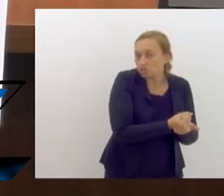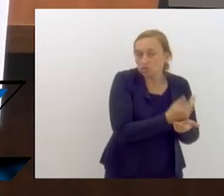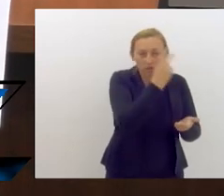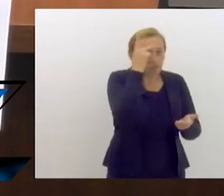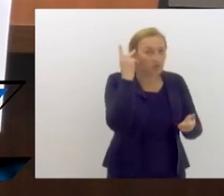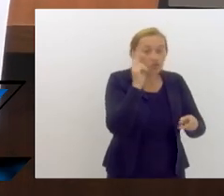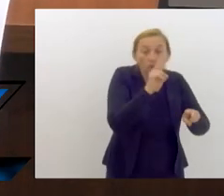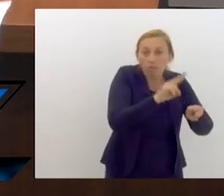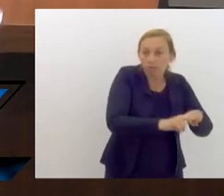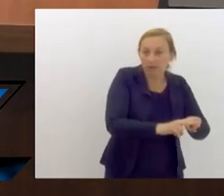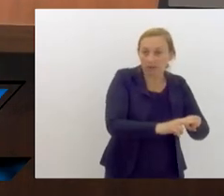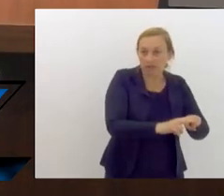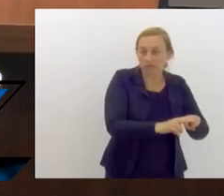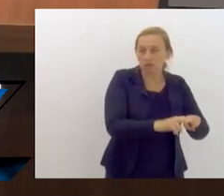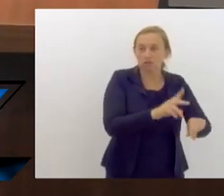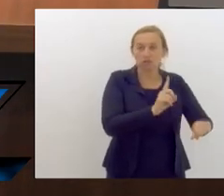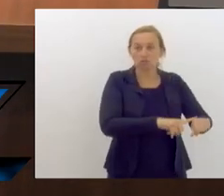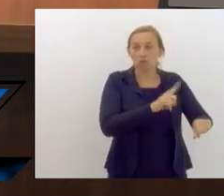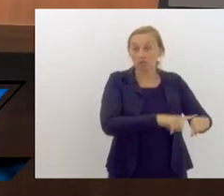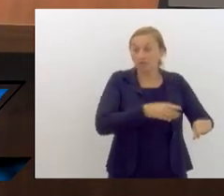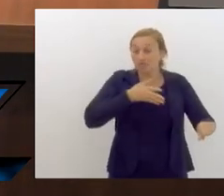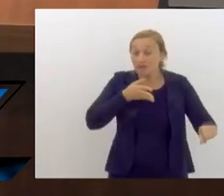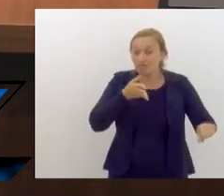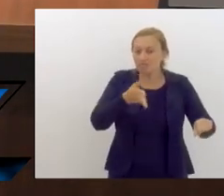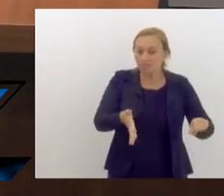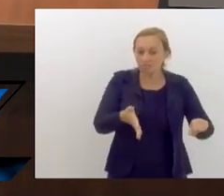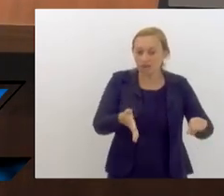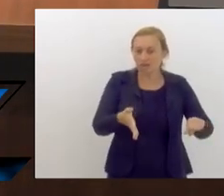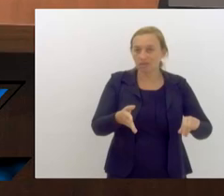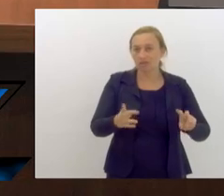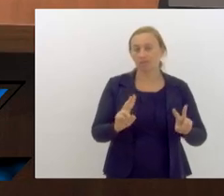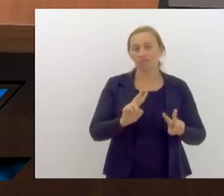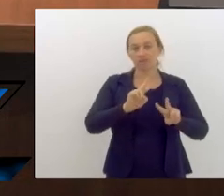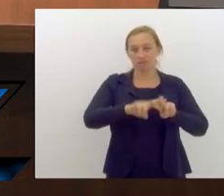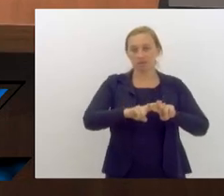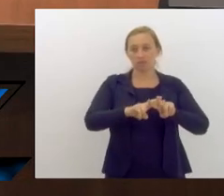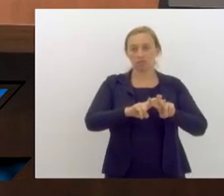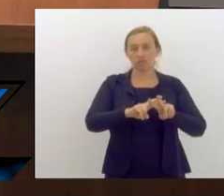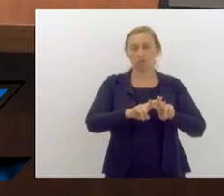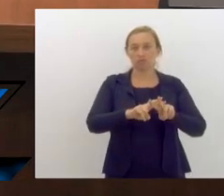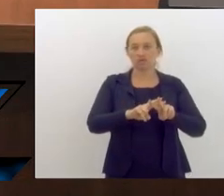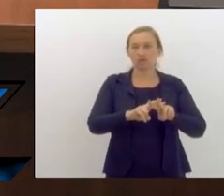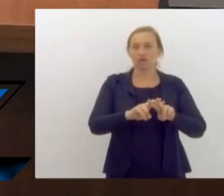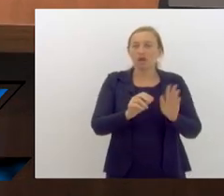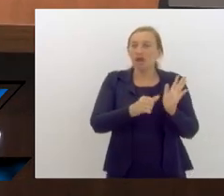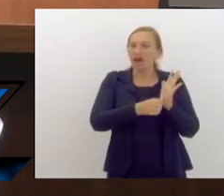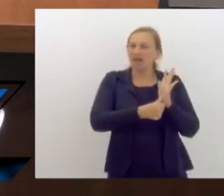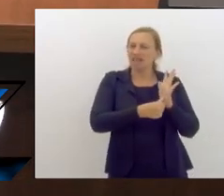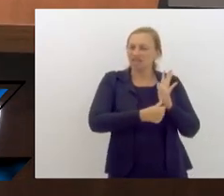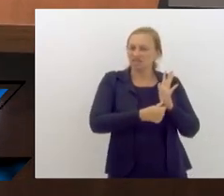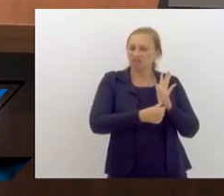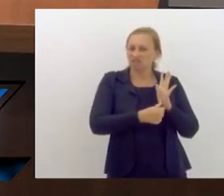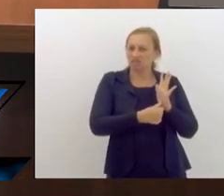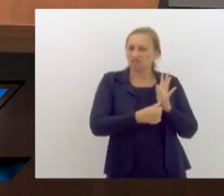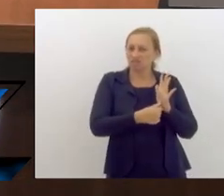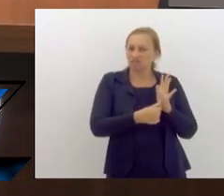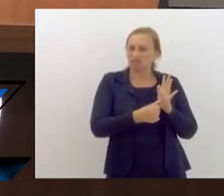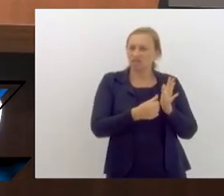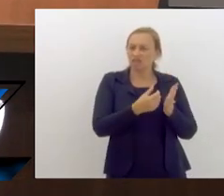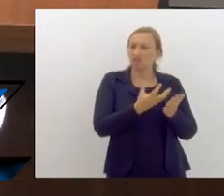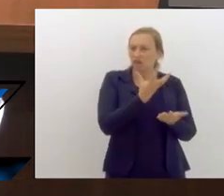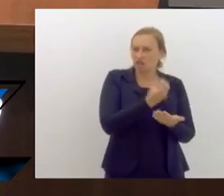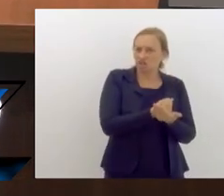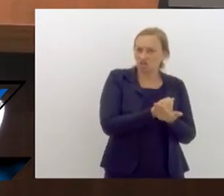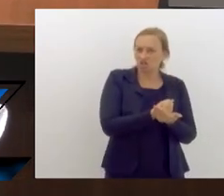preso ao ingressar no sistema penitenciário a identificação civil ela é muito importante